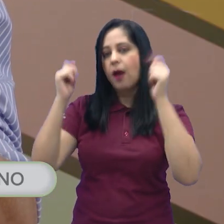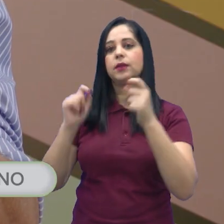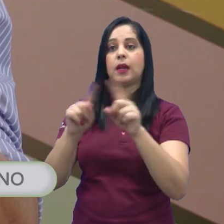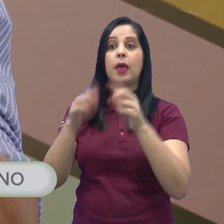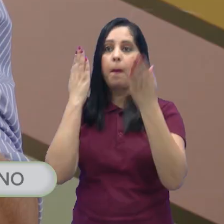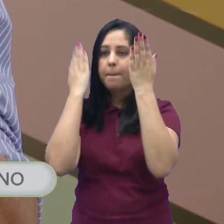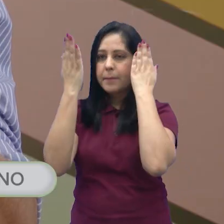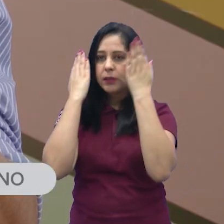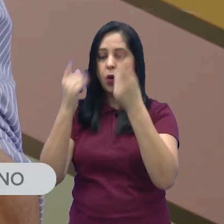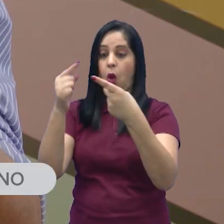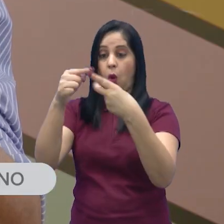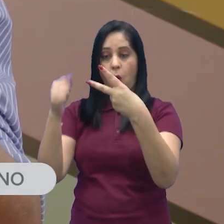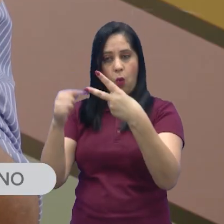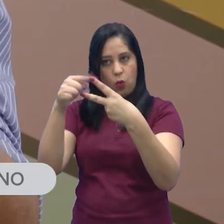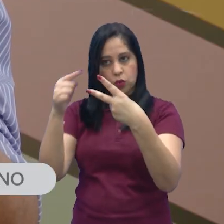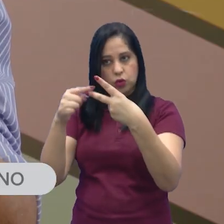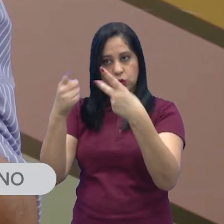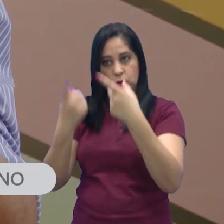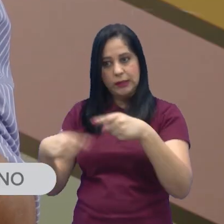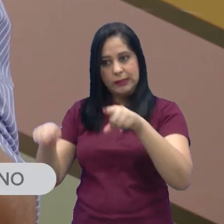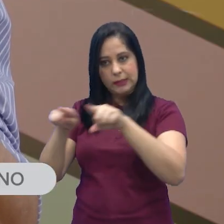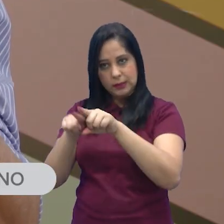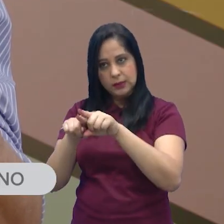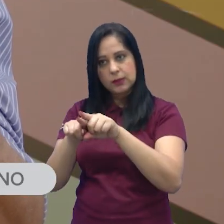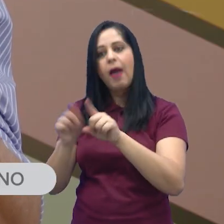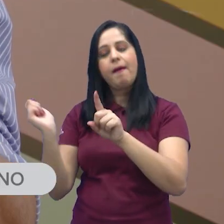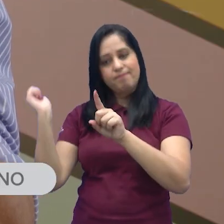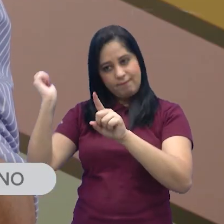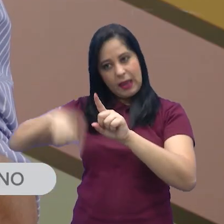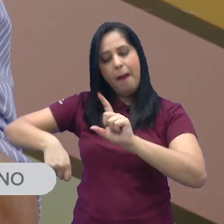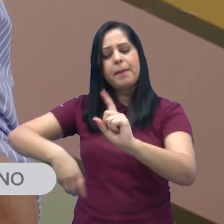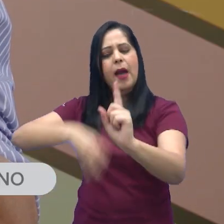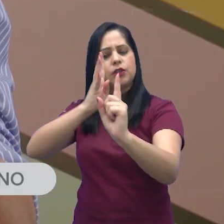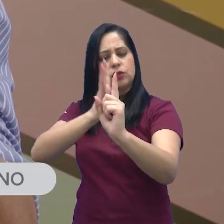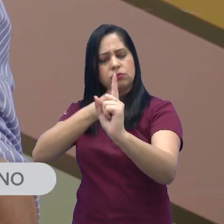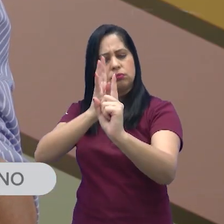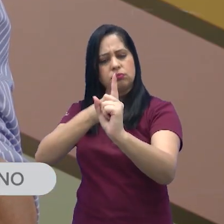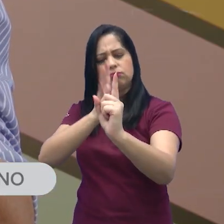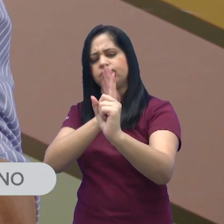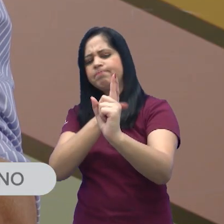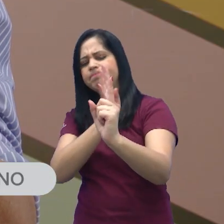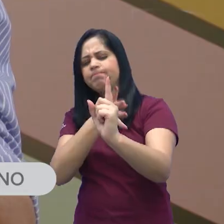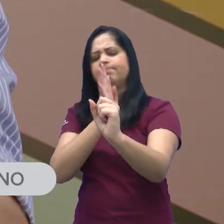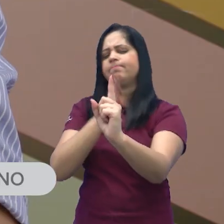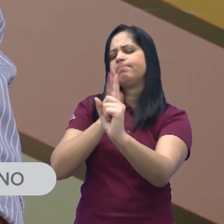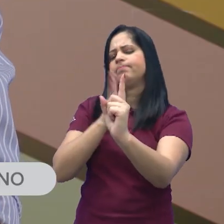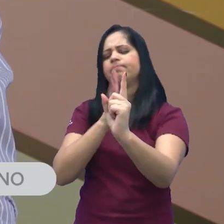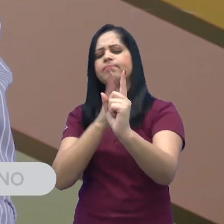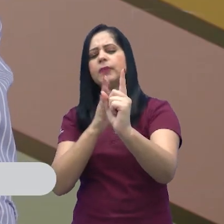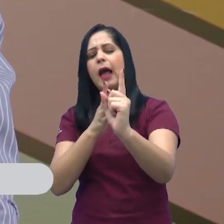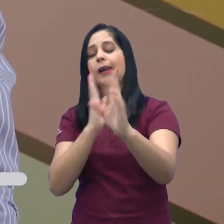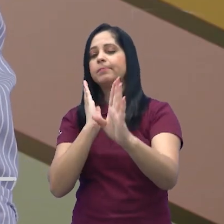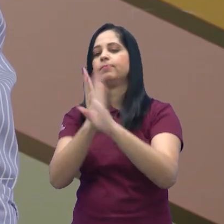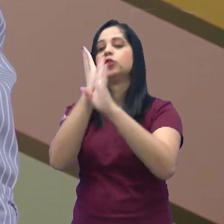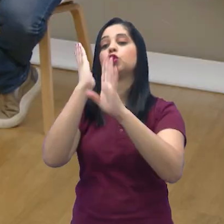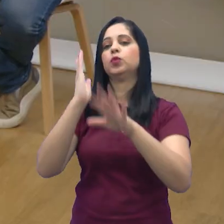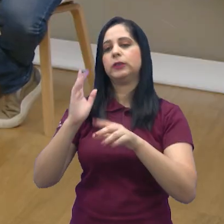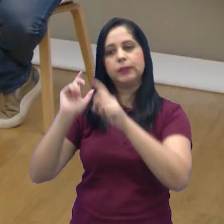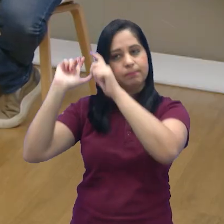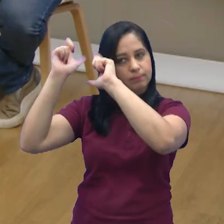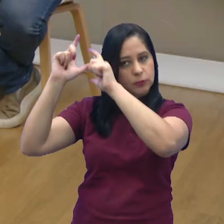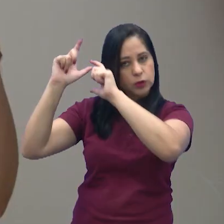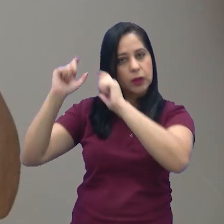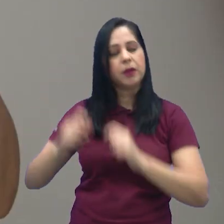dois, eles têm condições de avaliar e dar esse diagnóstico. Perfeito.